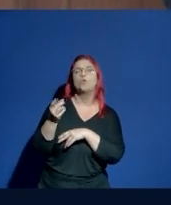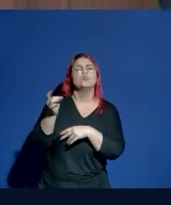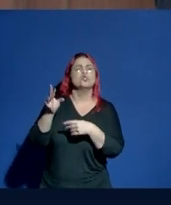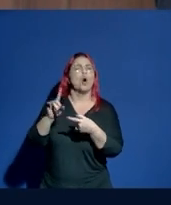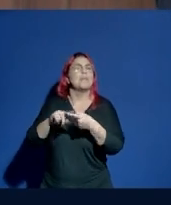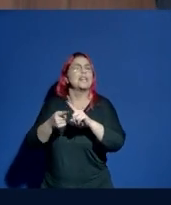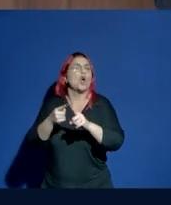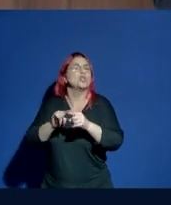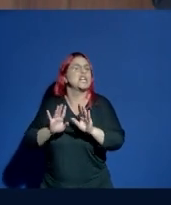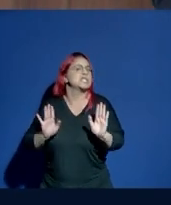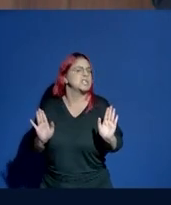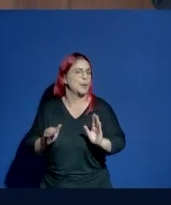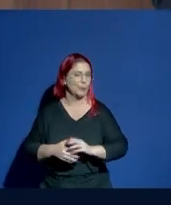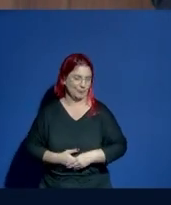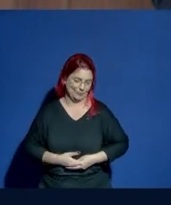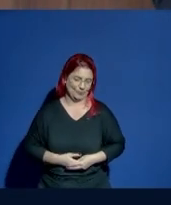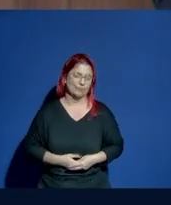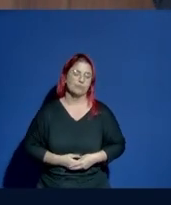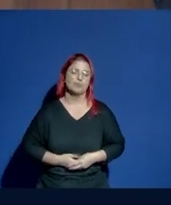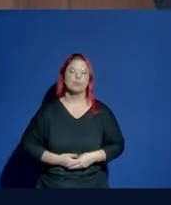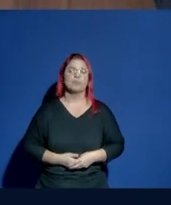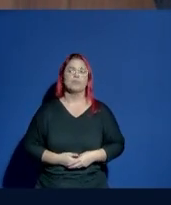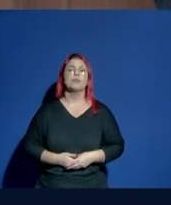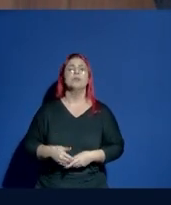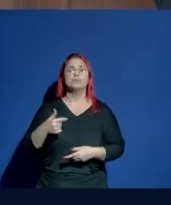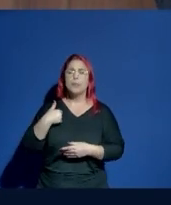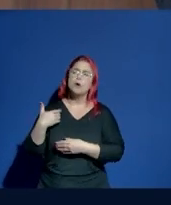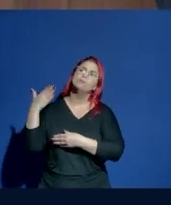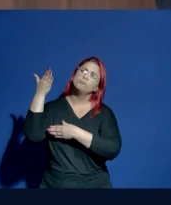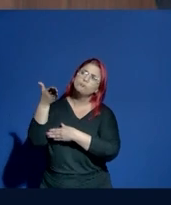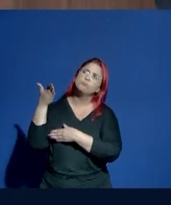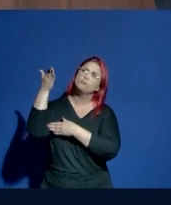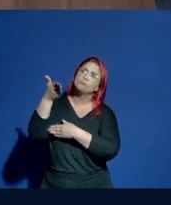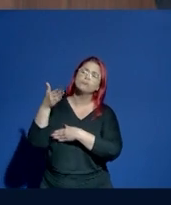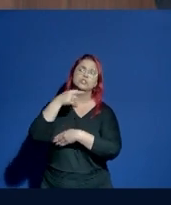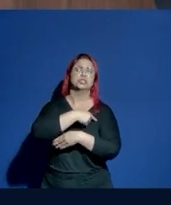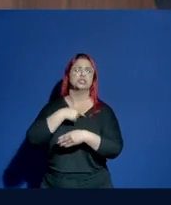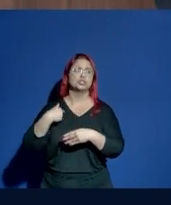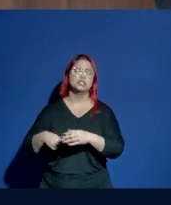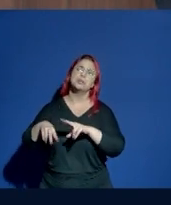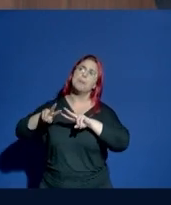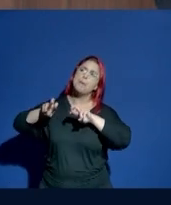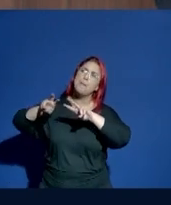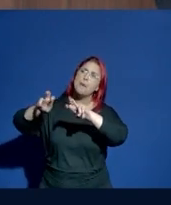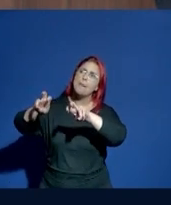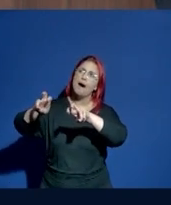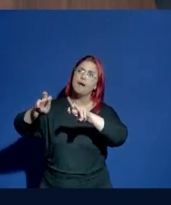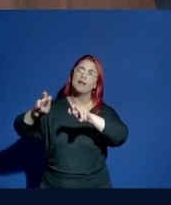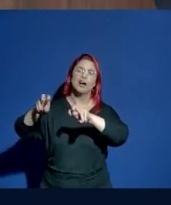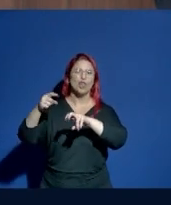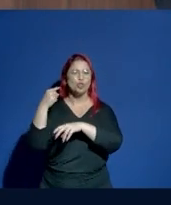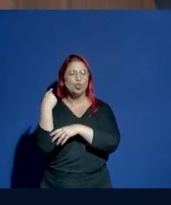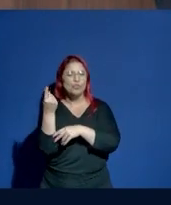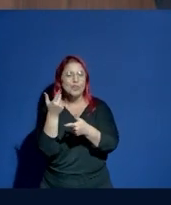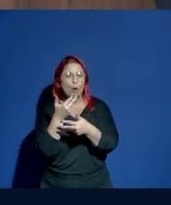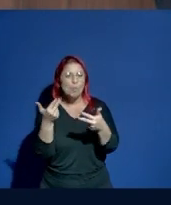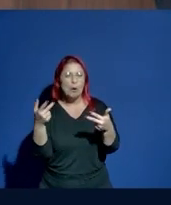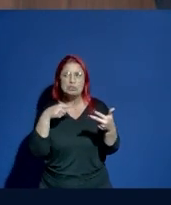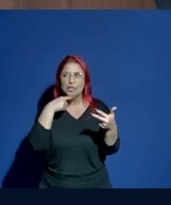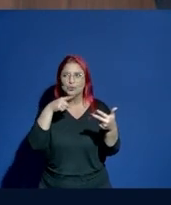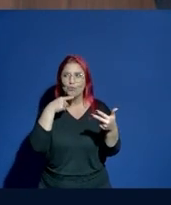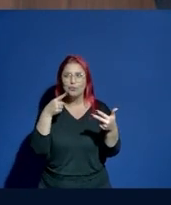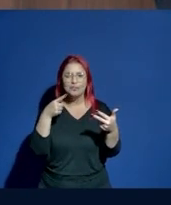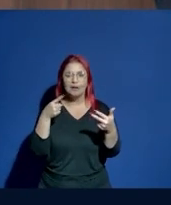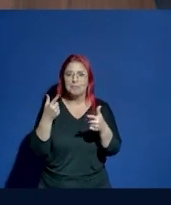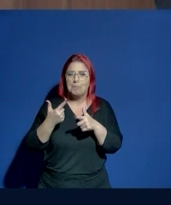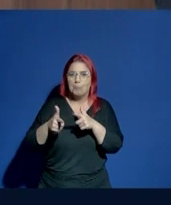negociação. E checando e indo a fundo, eu acho que hoje ninguém mais duvida que existe um problema na China, né?